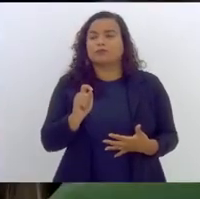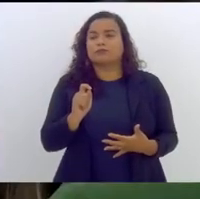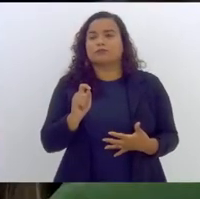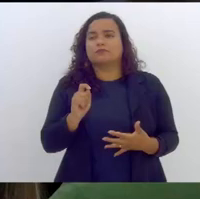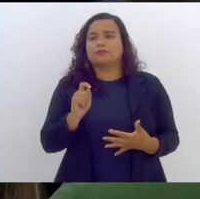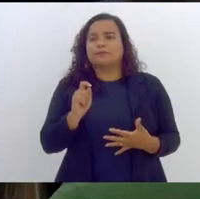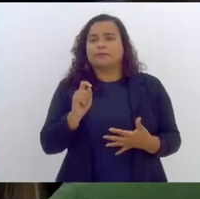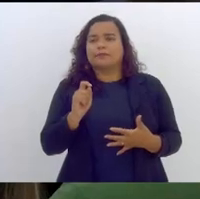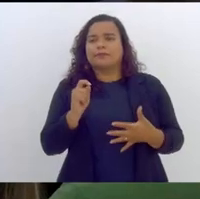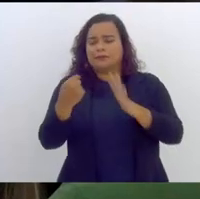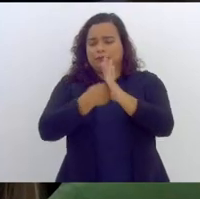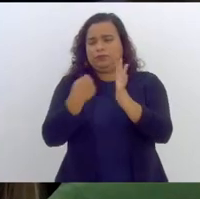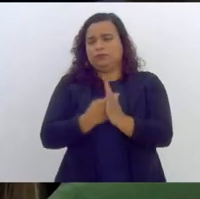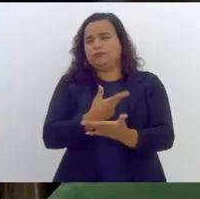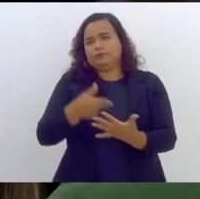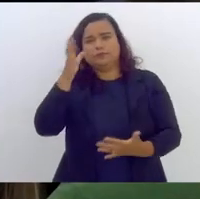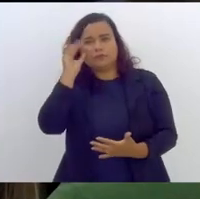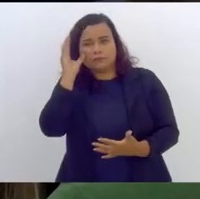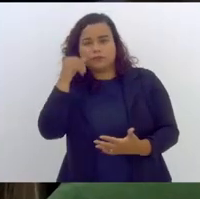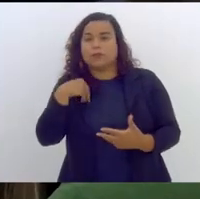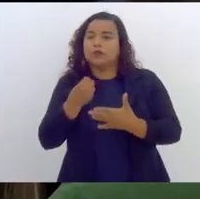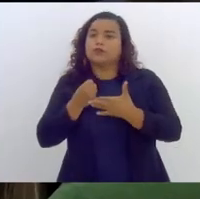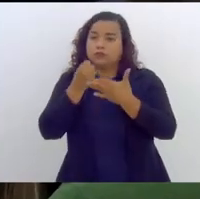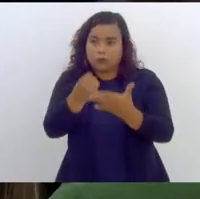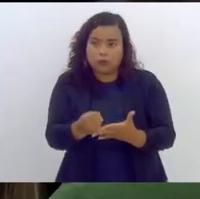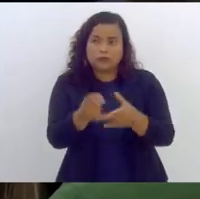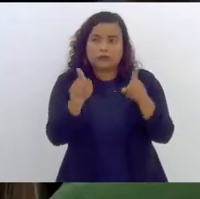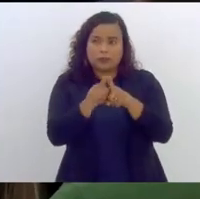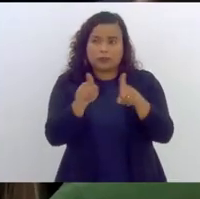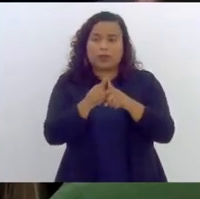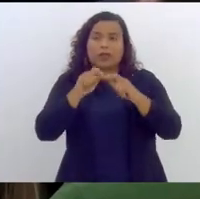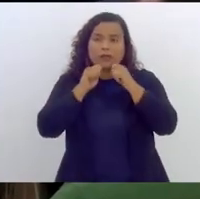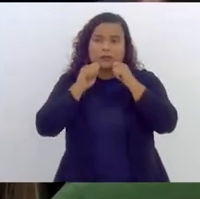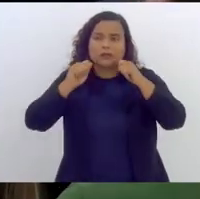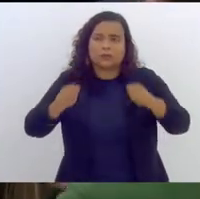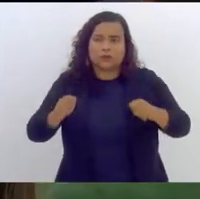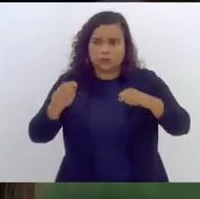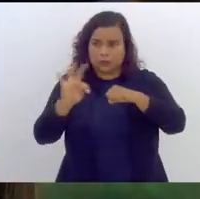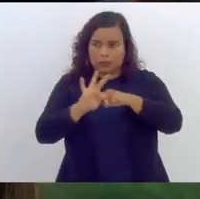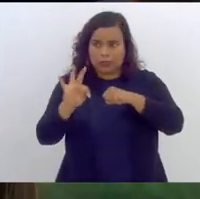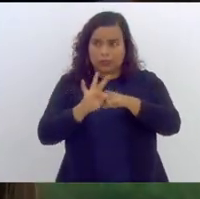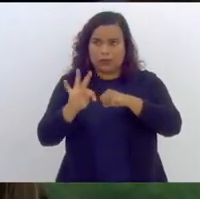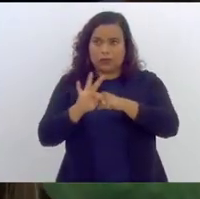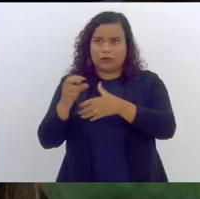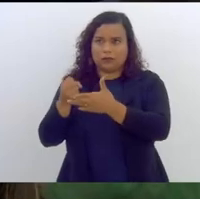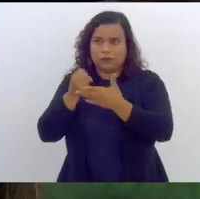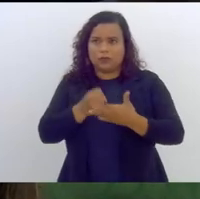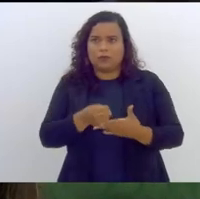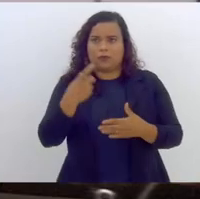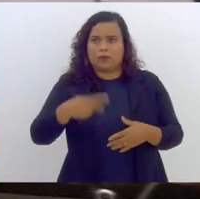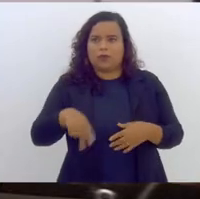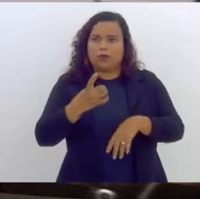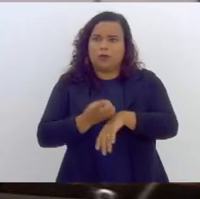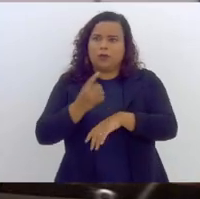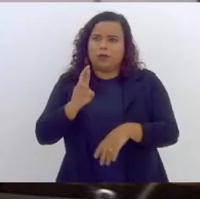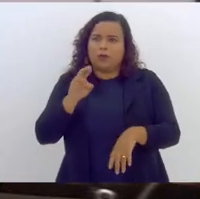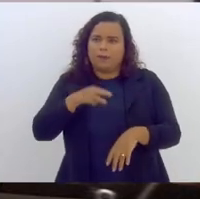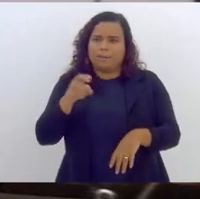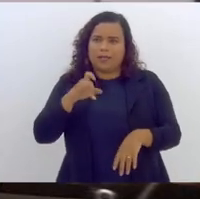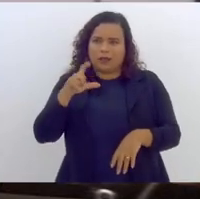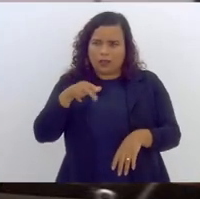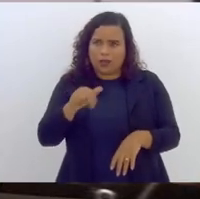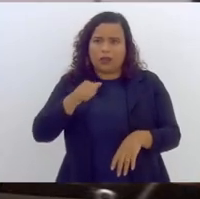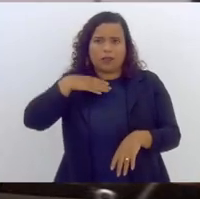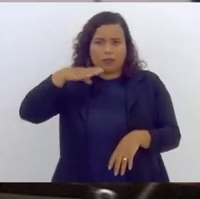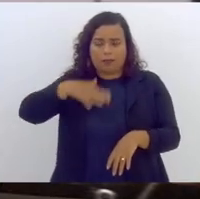é alguns questionamentos eu trouxe aqui também Assessoria Técnica né da Constituição Doutora Milena da Academia de